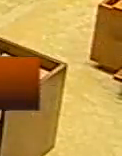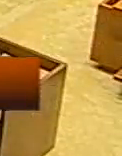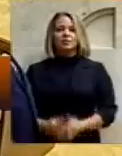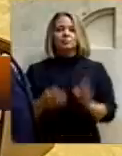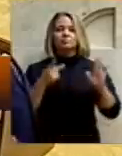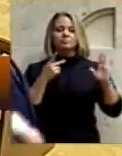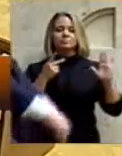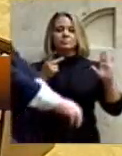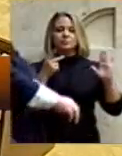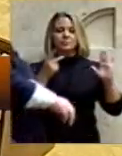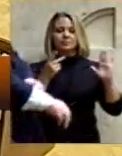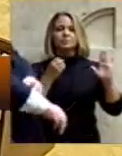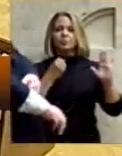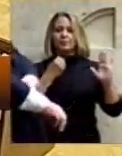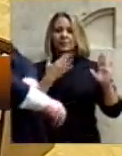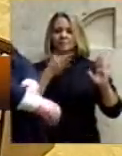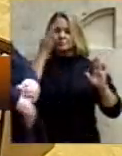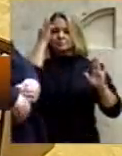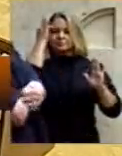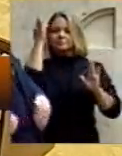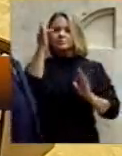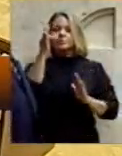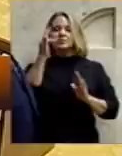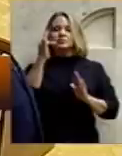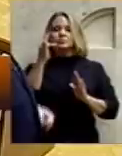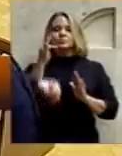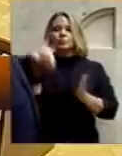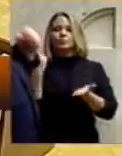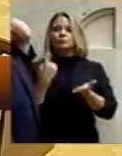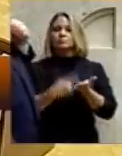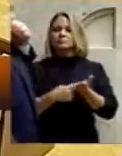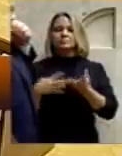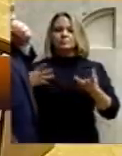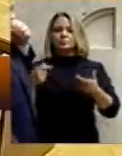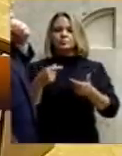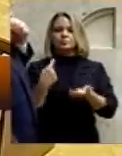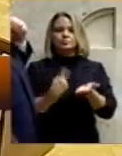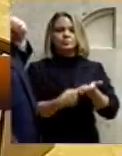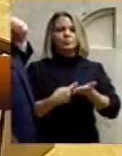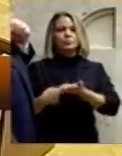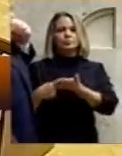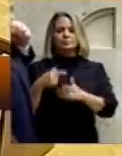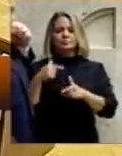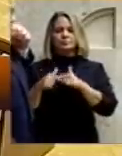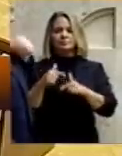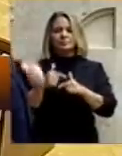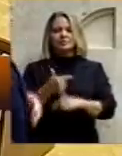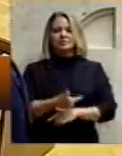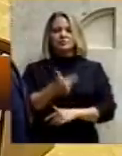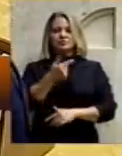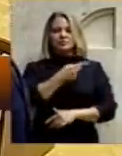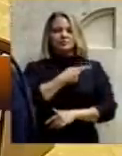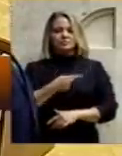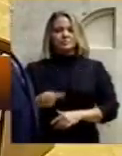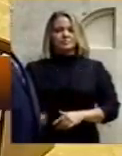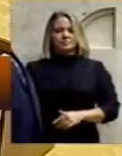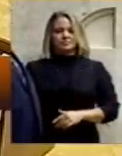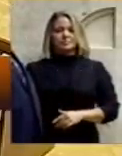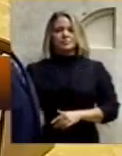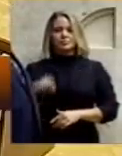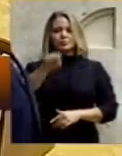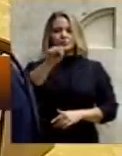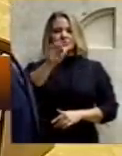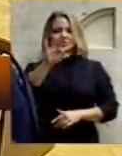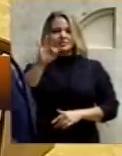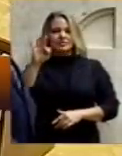Prometo bem e fielmente cumprir os deveres do cargo de vice-presidente do